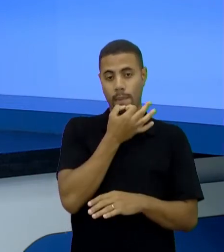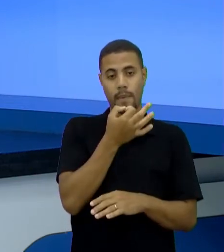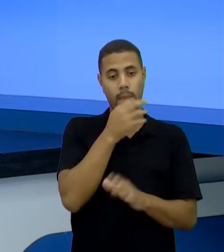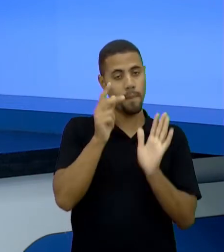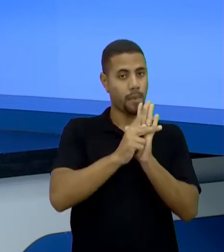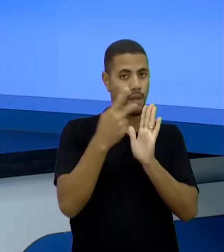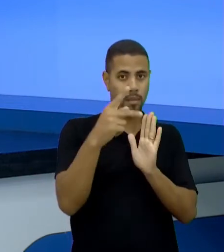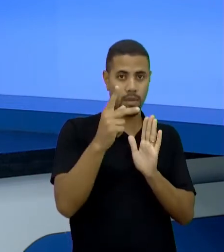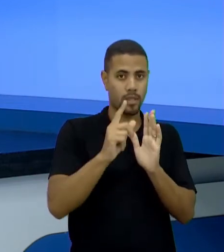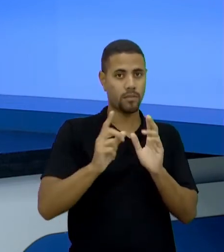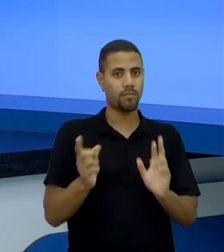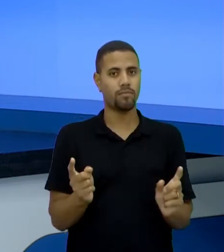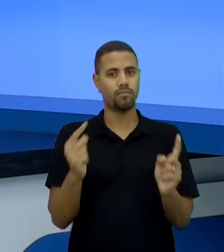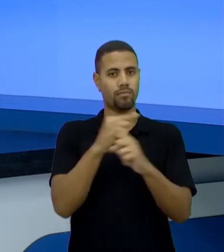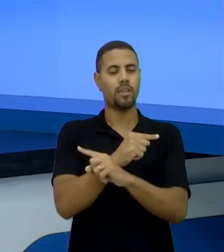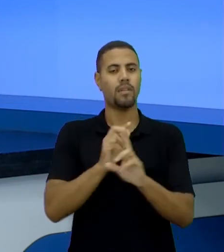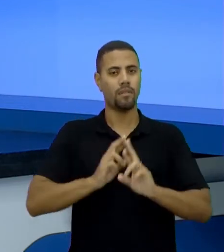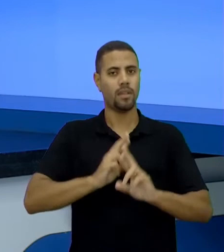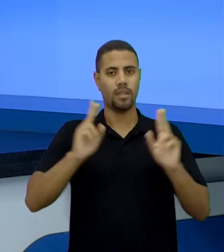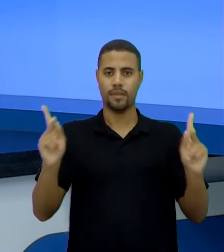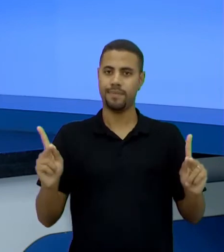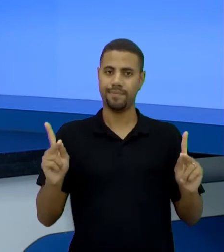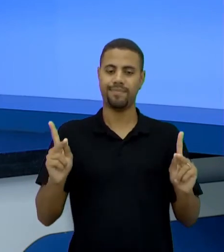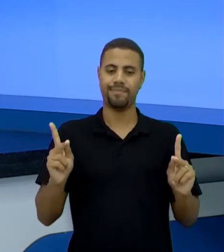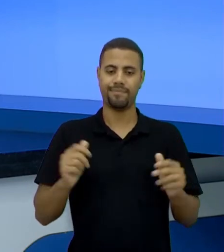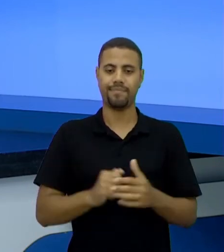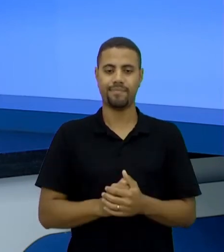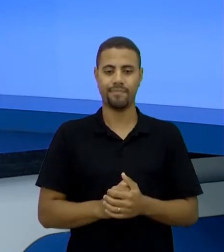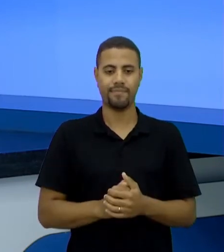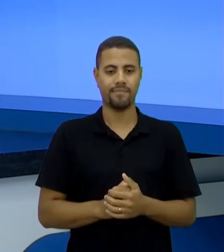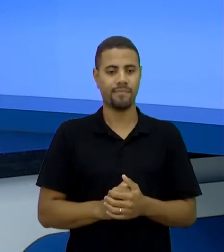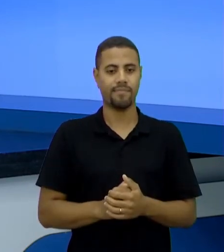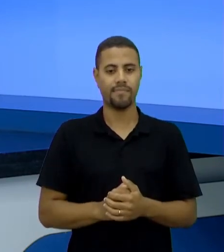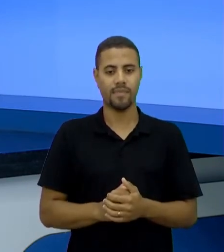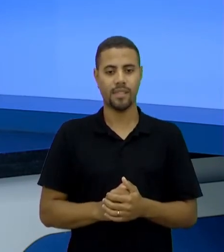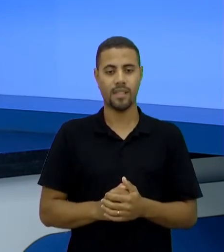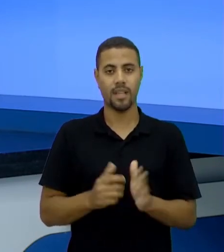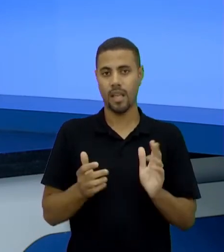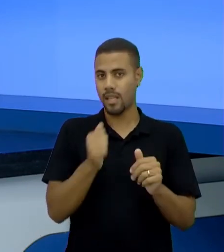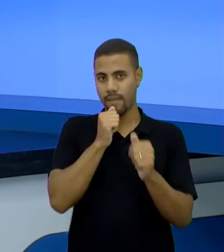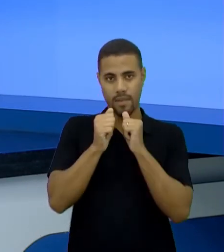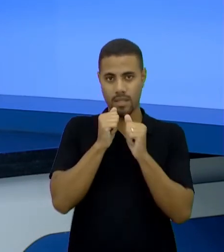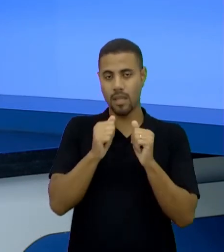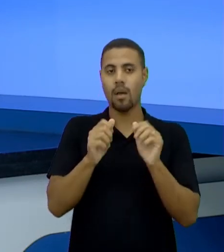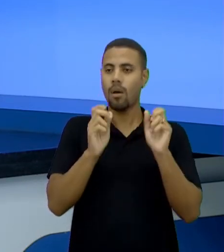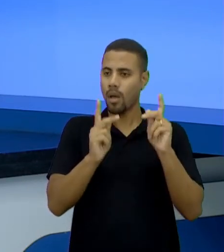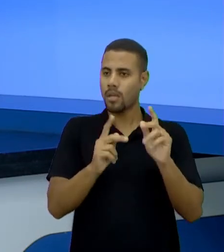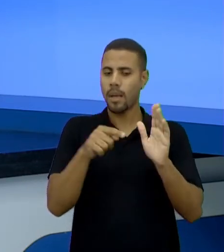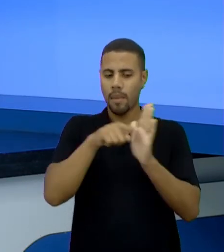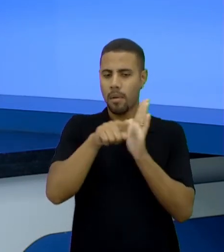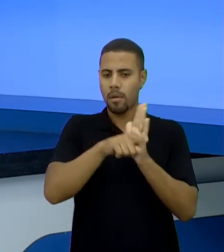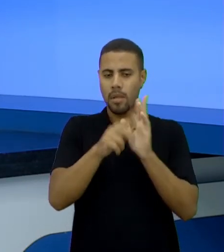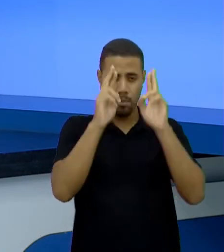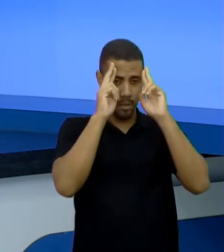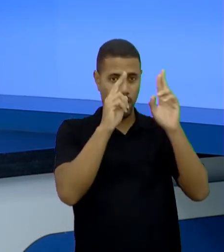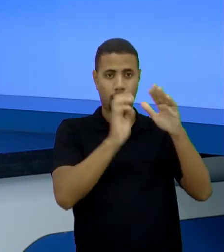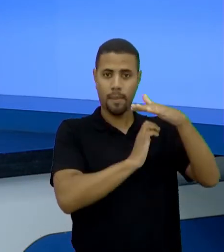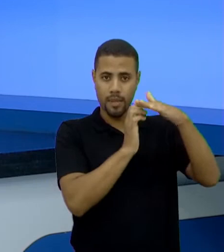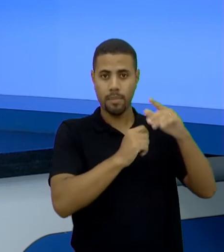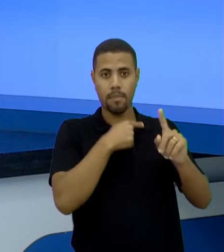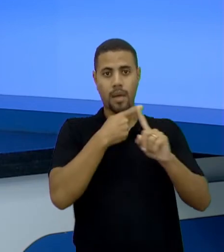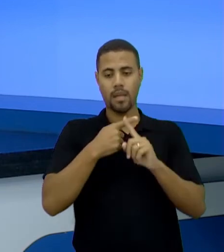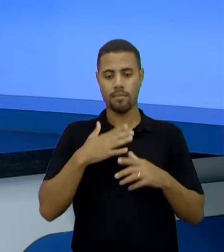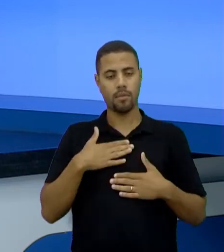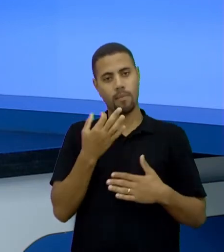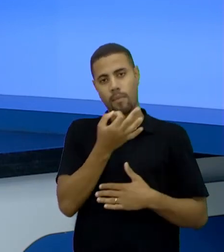aí é outra coisa, né? Indiferente, tá fora do que o entrevistado disse. Então, acho que é legal vocês